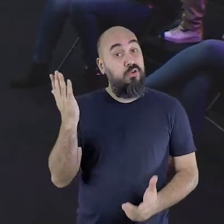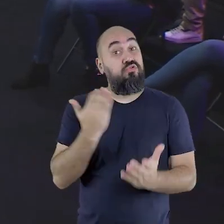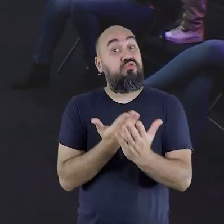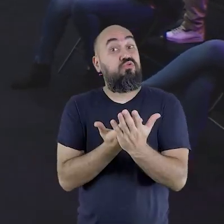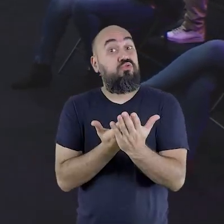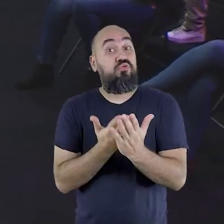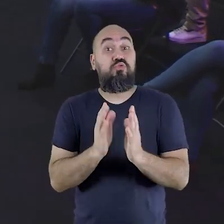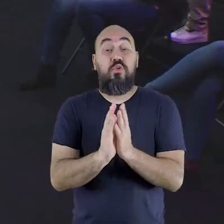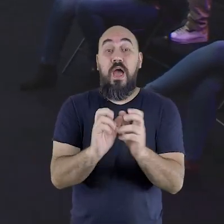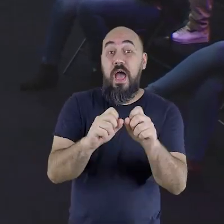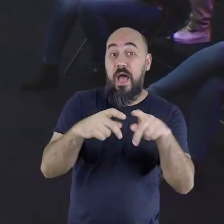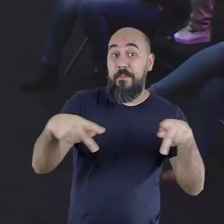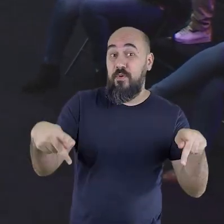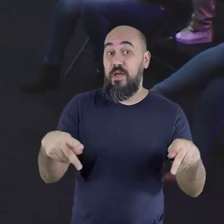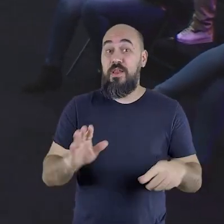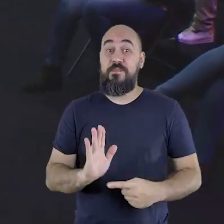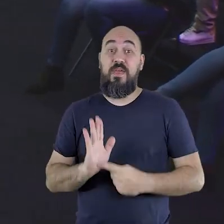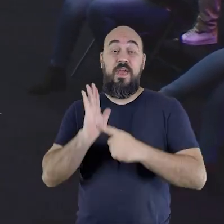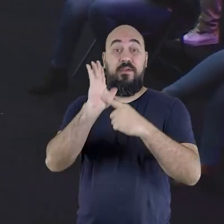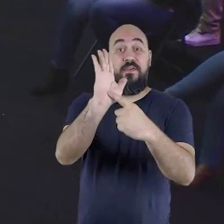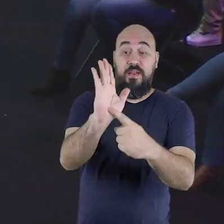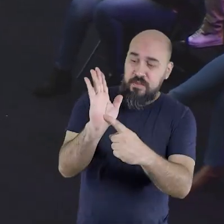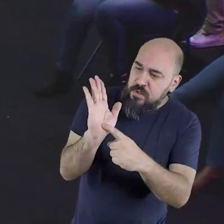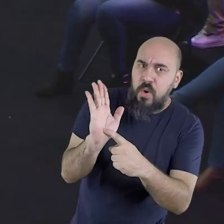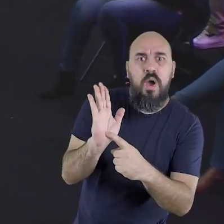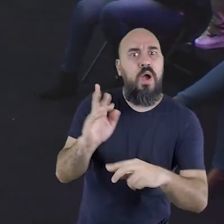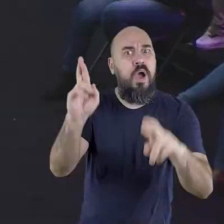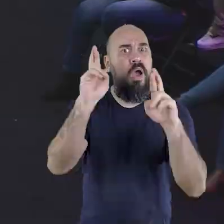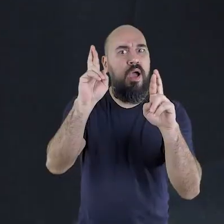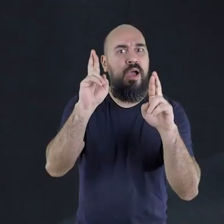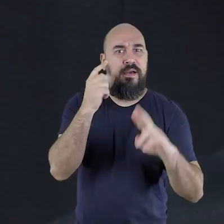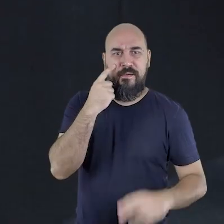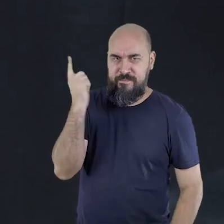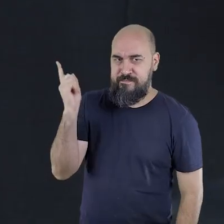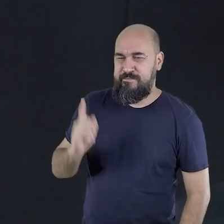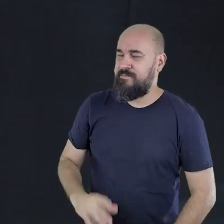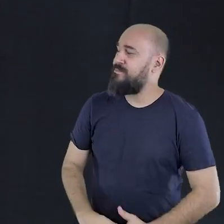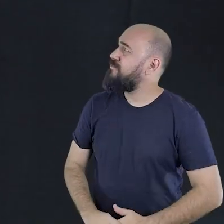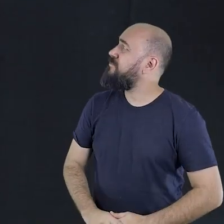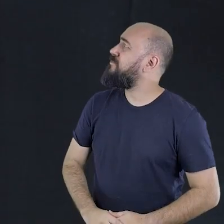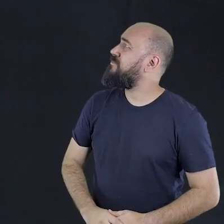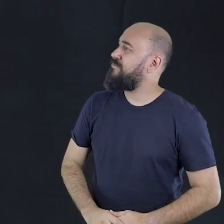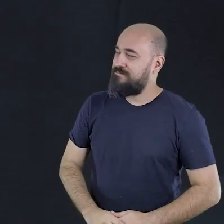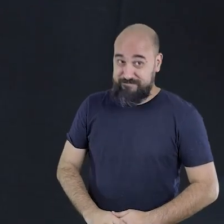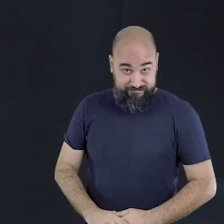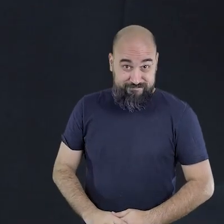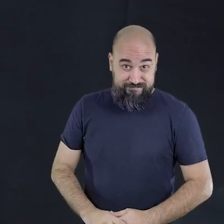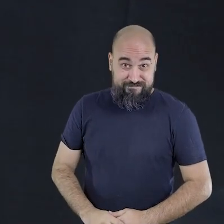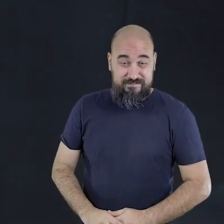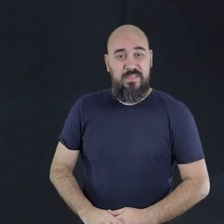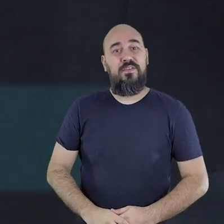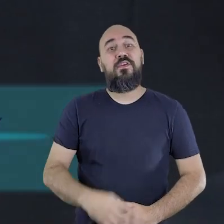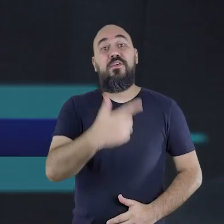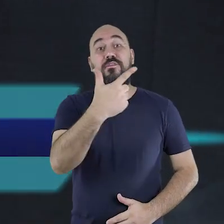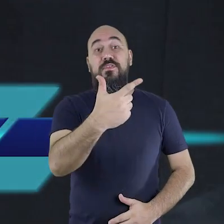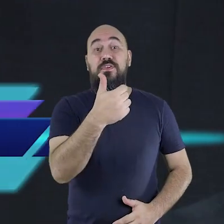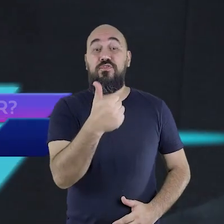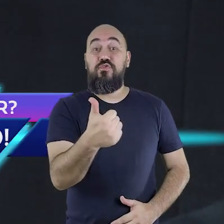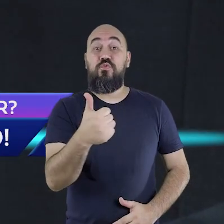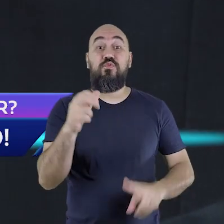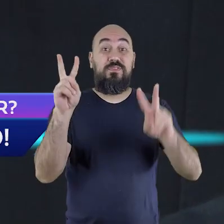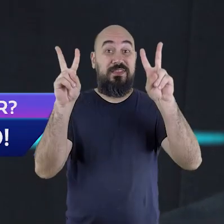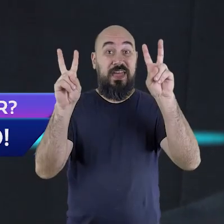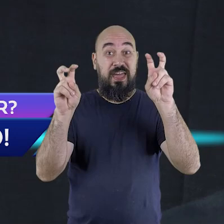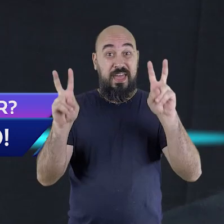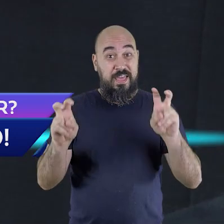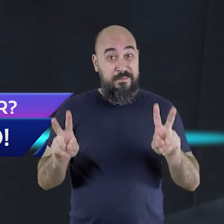estudo bíblico Apocalipse, Revelações de Esperança. São 21 temas selecionados do último livro da